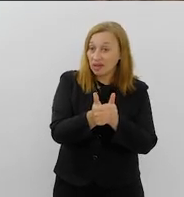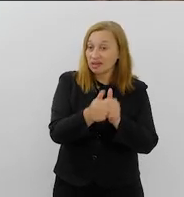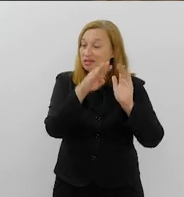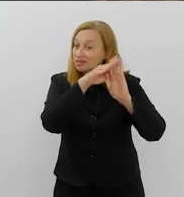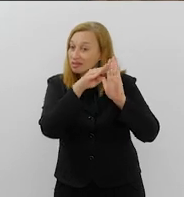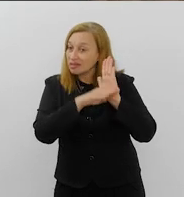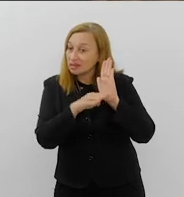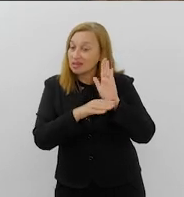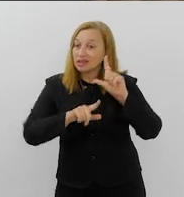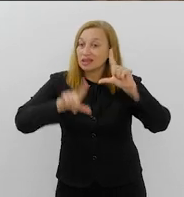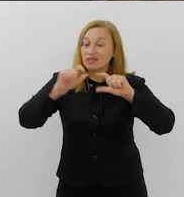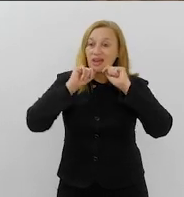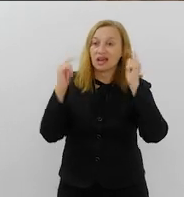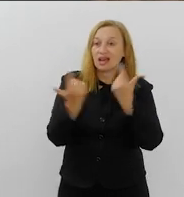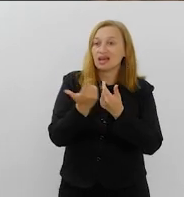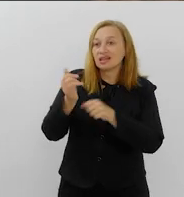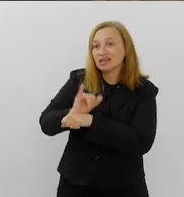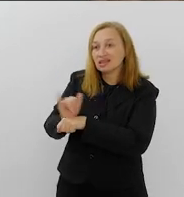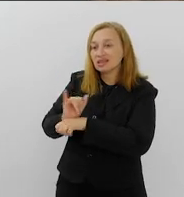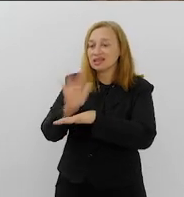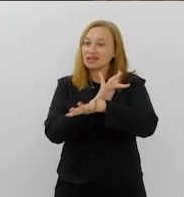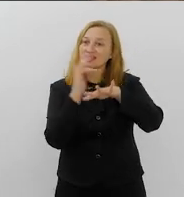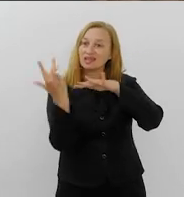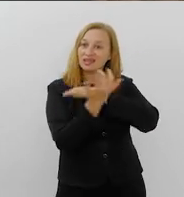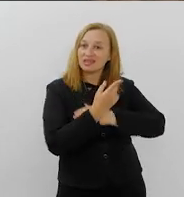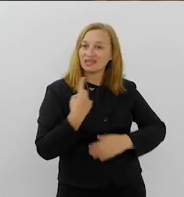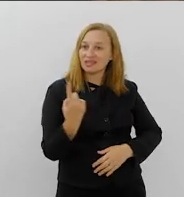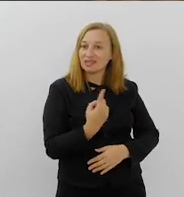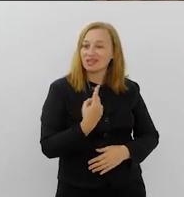acompanhar a programação da TV Alerj no YouTube e nas